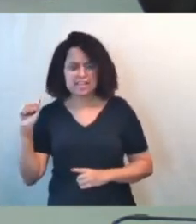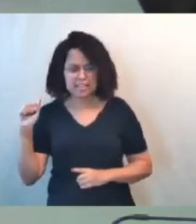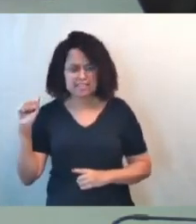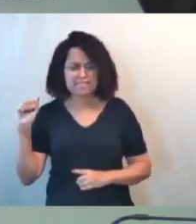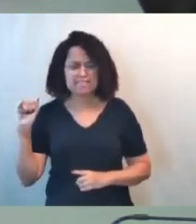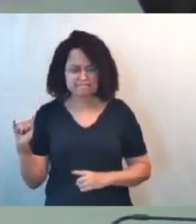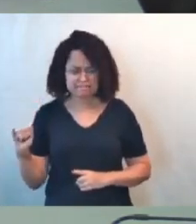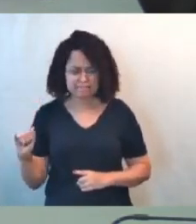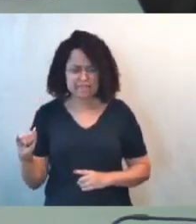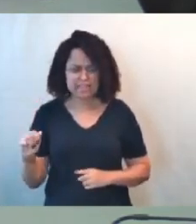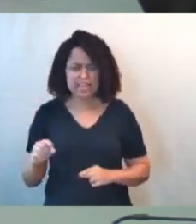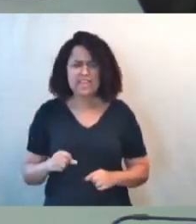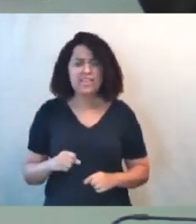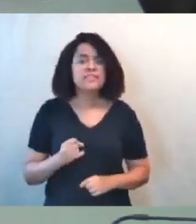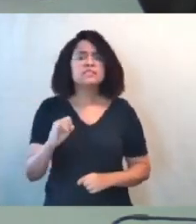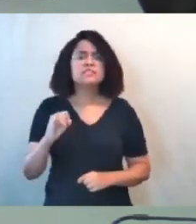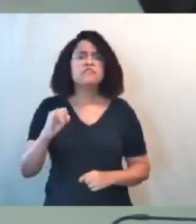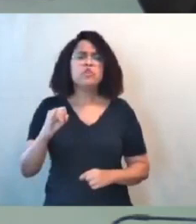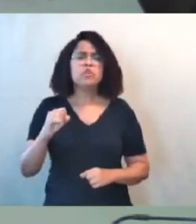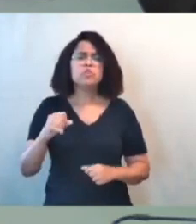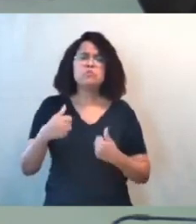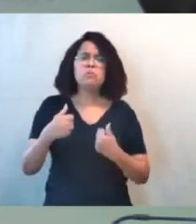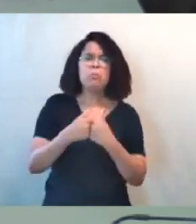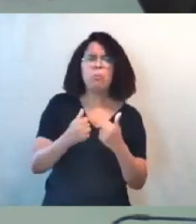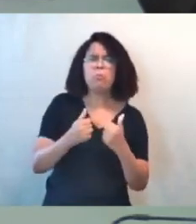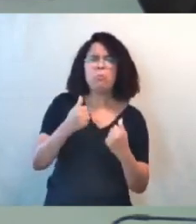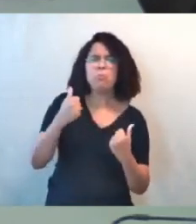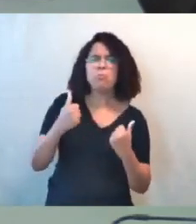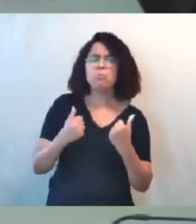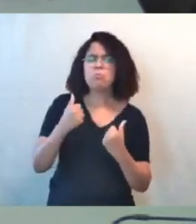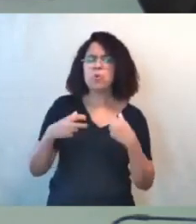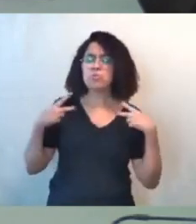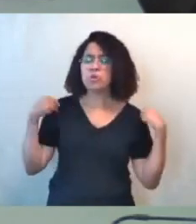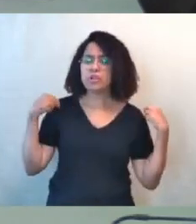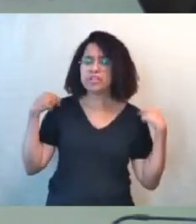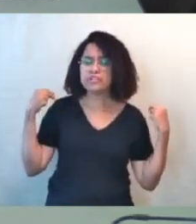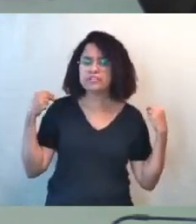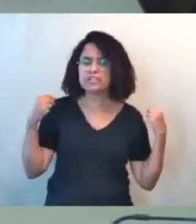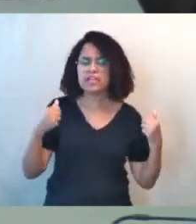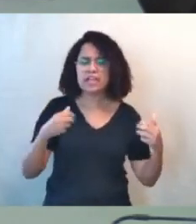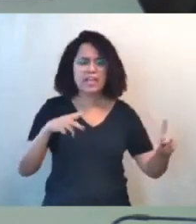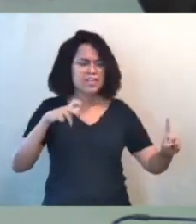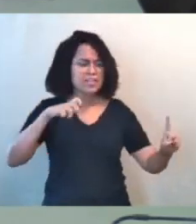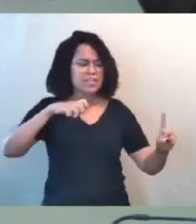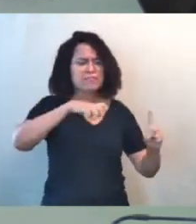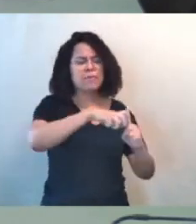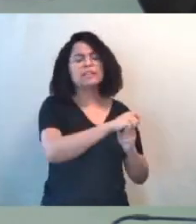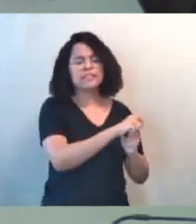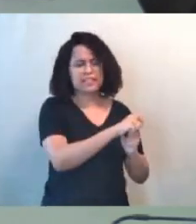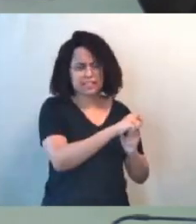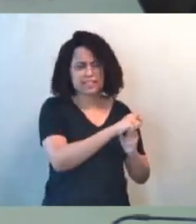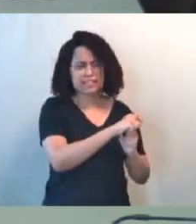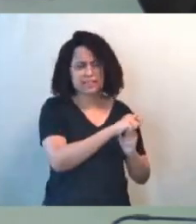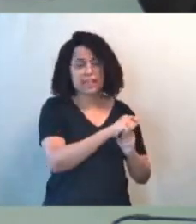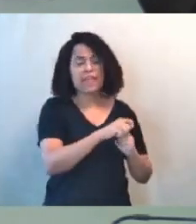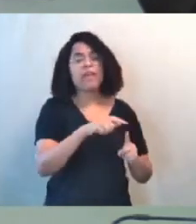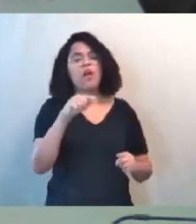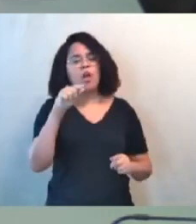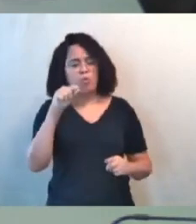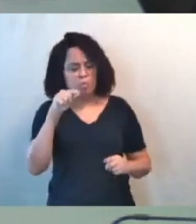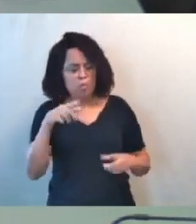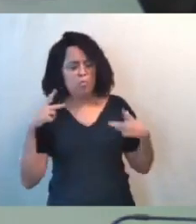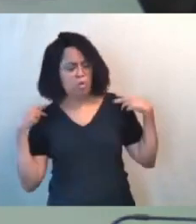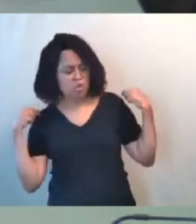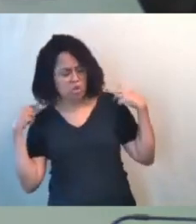motorista batesse aquele ônibus ali, ele iria ser preso. Ele sairia dali preso. Obrigado. Mas a responsabilidade vai ser de quem? Porque alguém